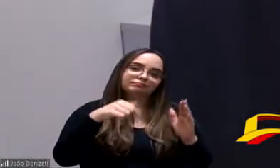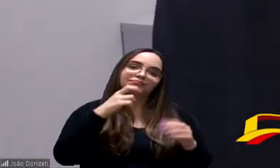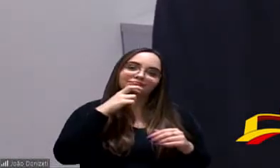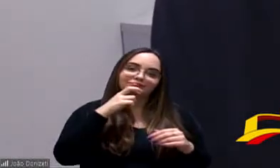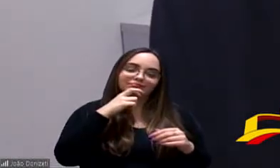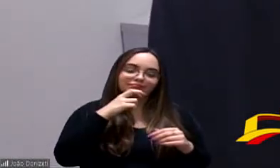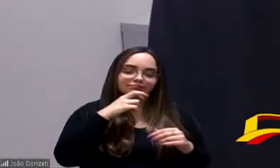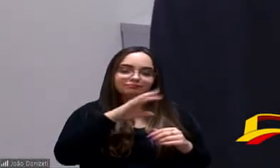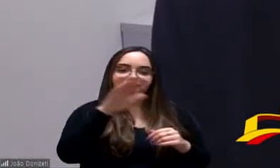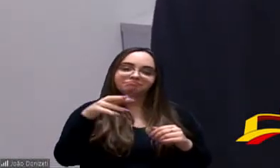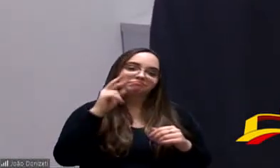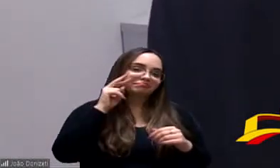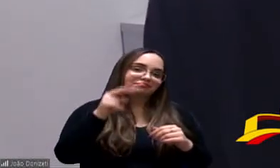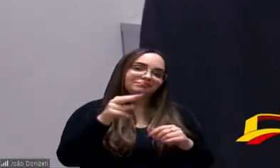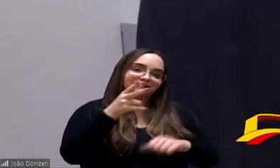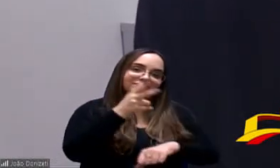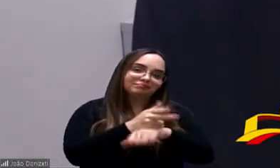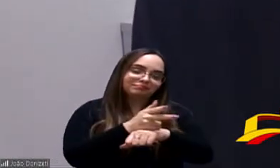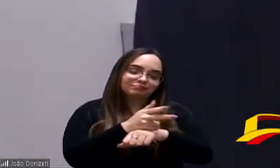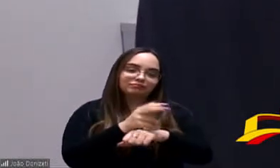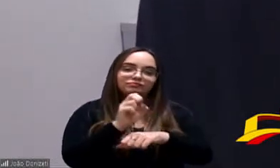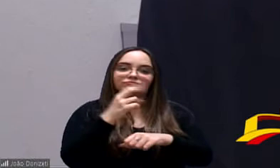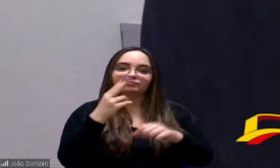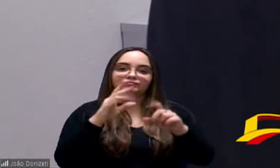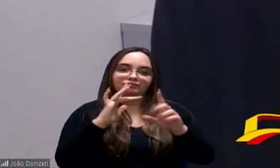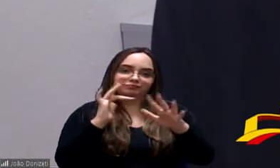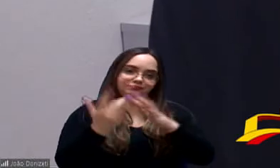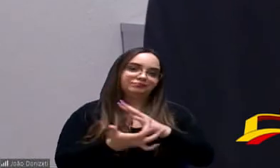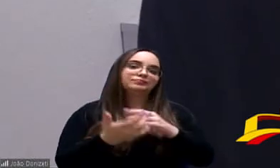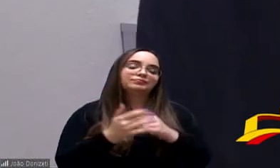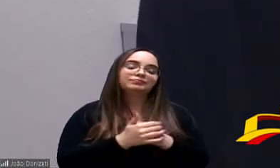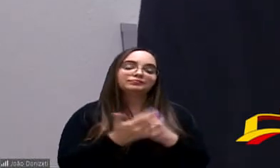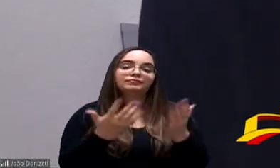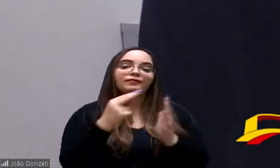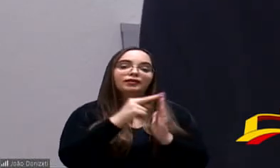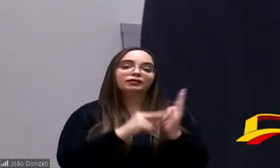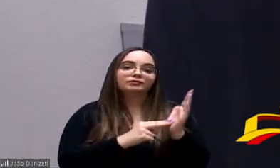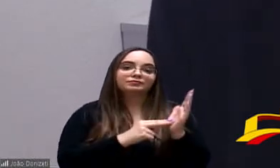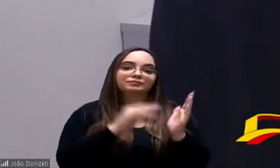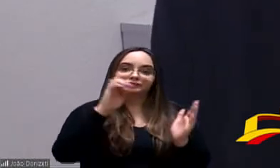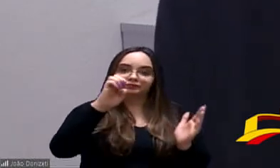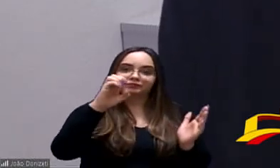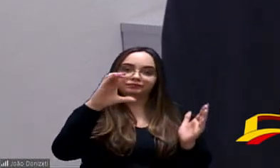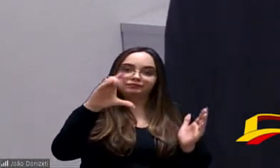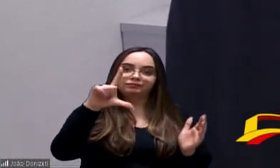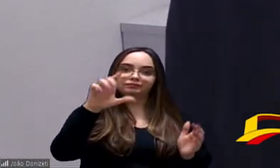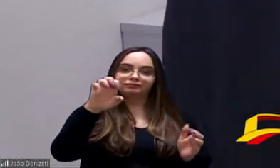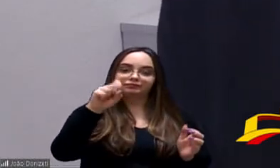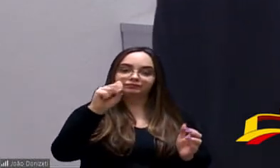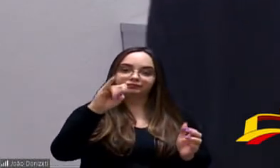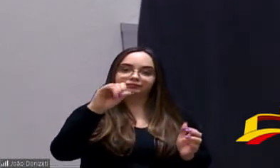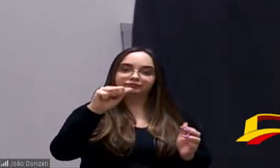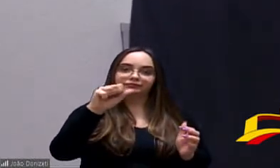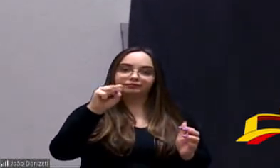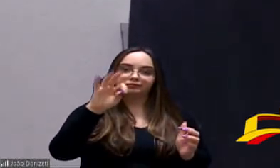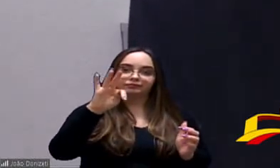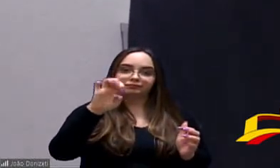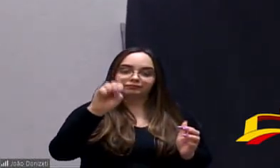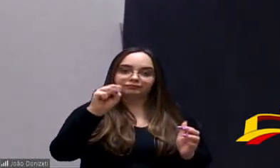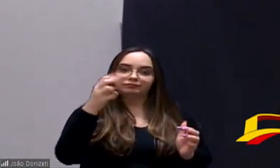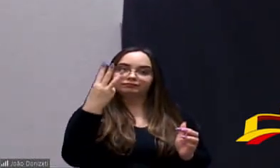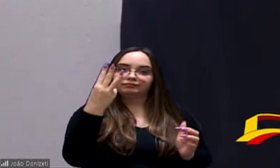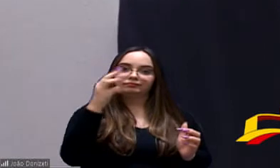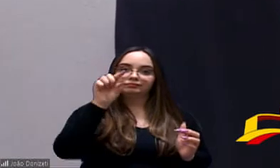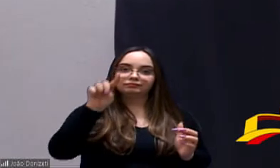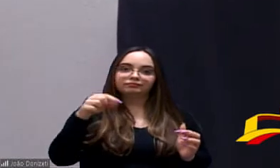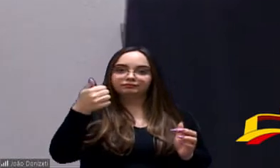nos assistem pelas redes sociais. Farei a leitura, senhor presidente, do livro de Eclesiastes, capítulo 3, nos